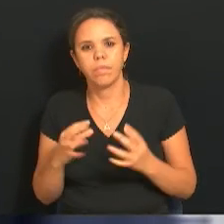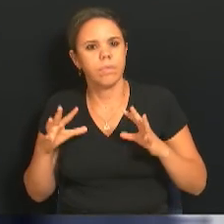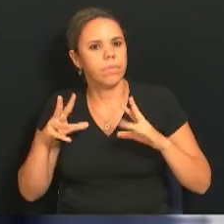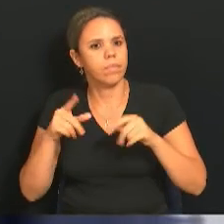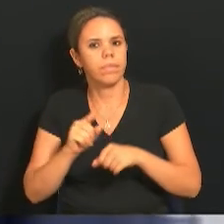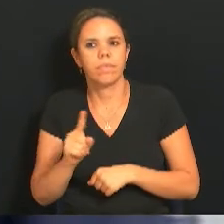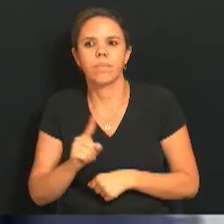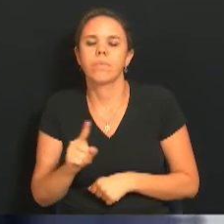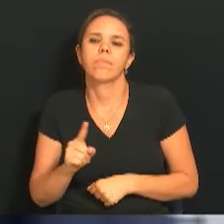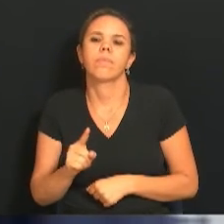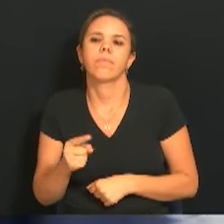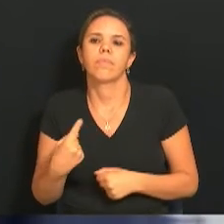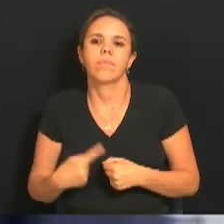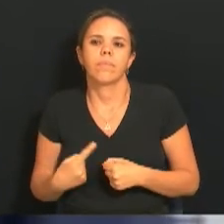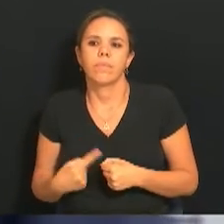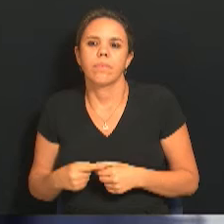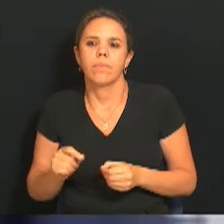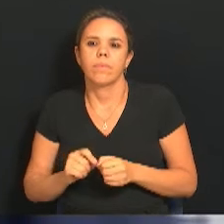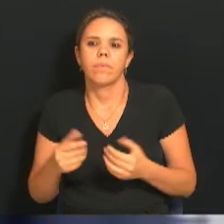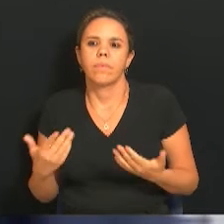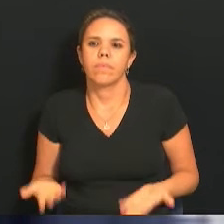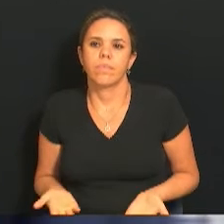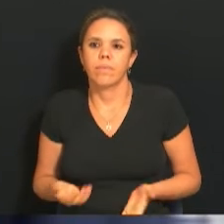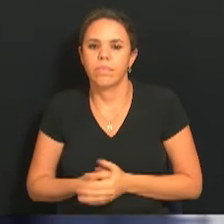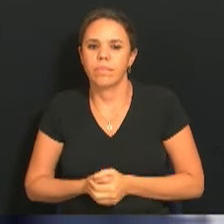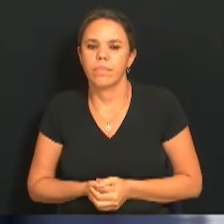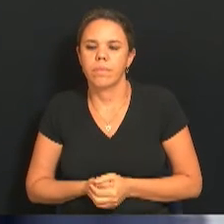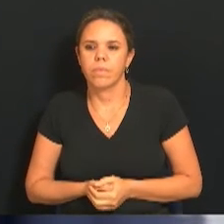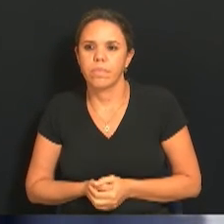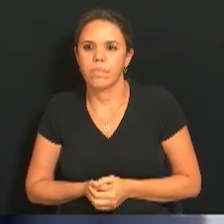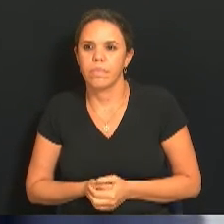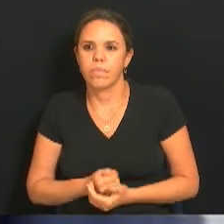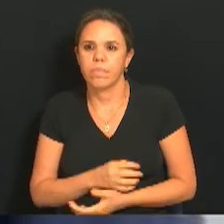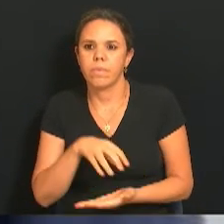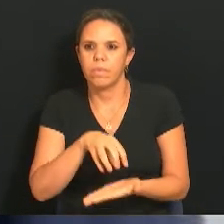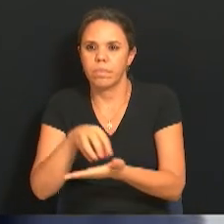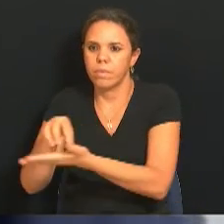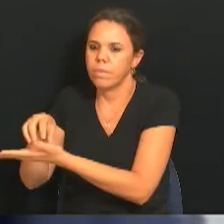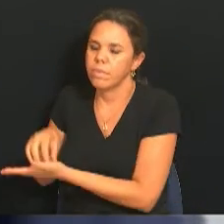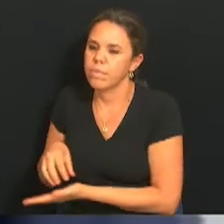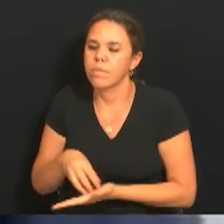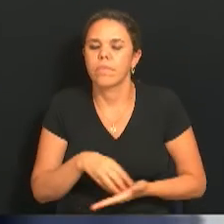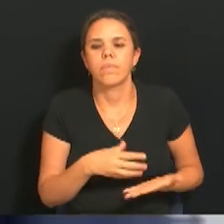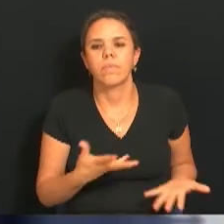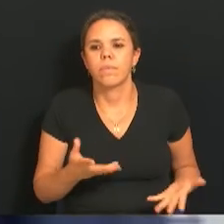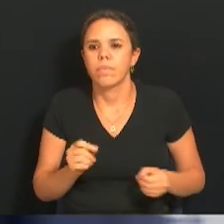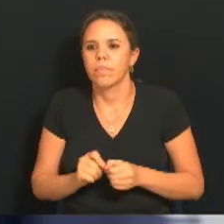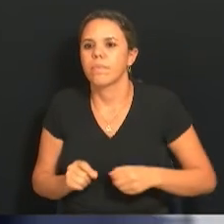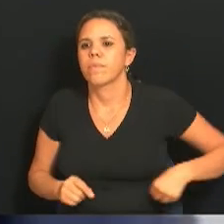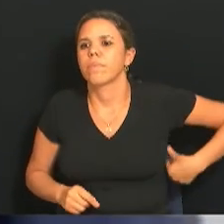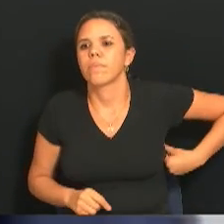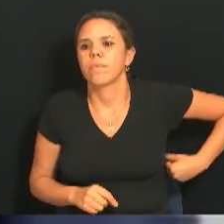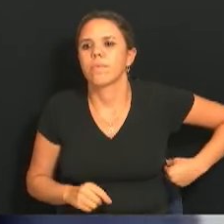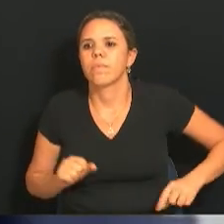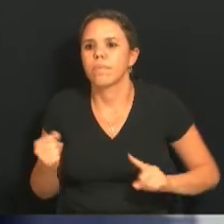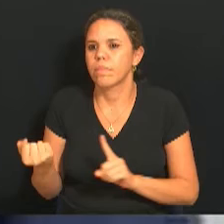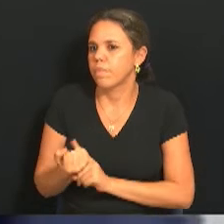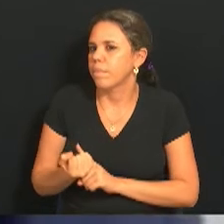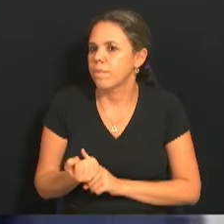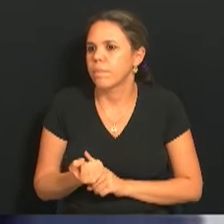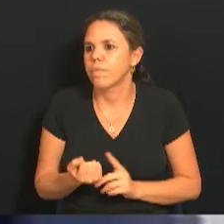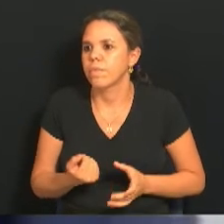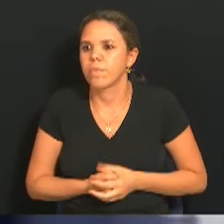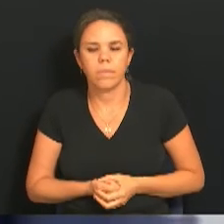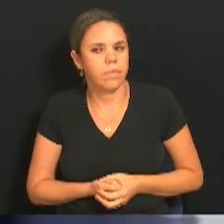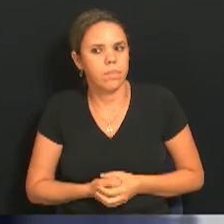que a municipalidade está fazendo, ou do que os órgãos de segurança estejam fazendo, ou que a assistência social está fazendo, e da